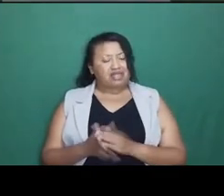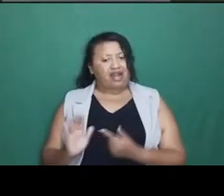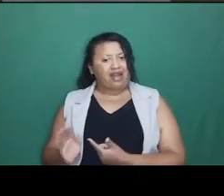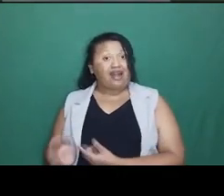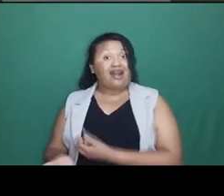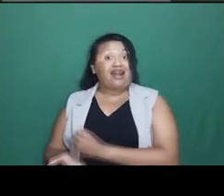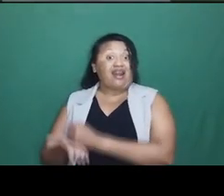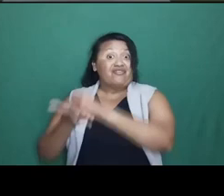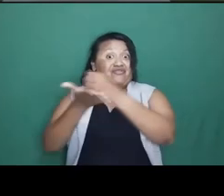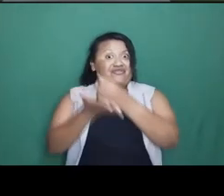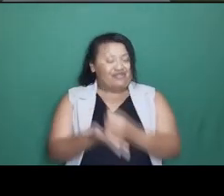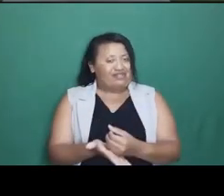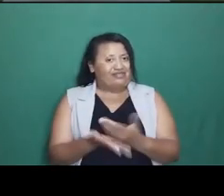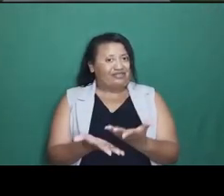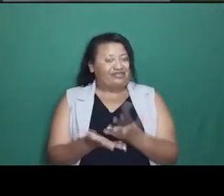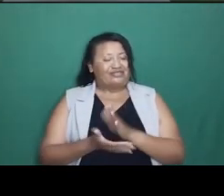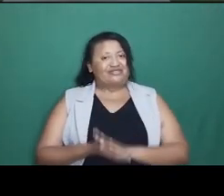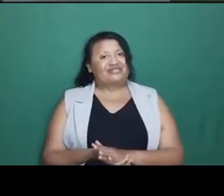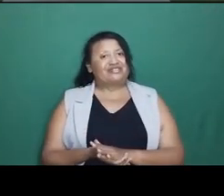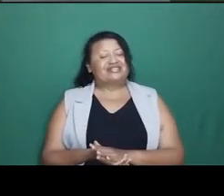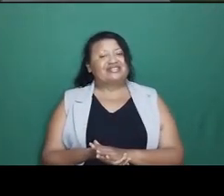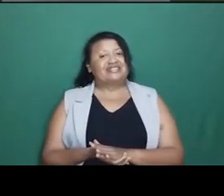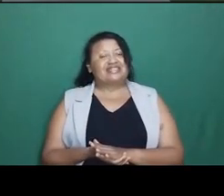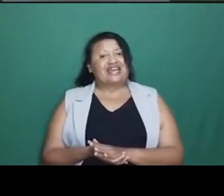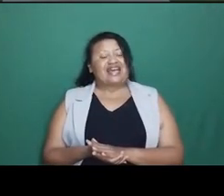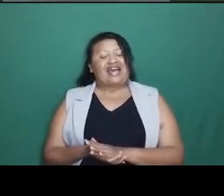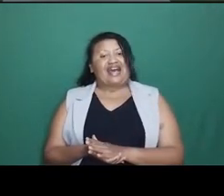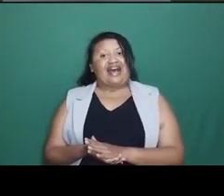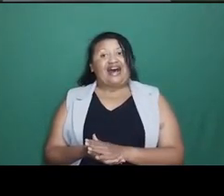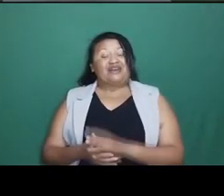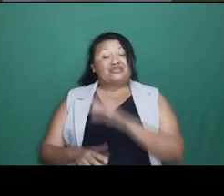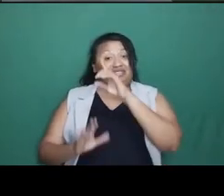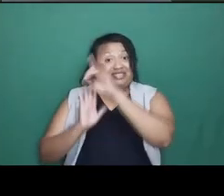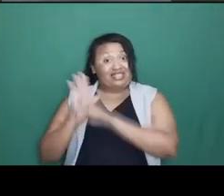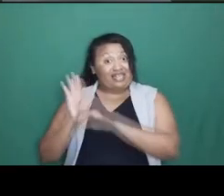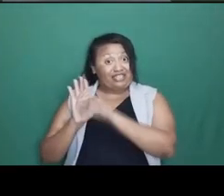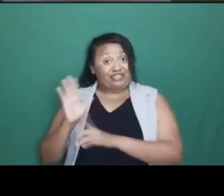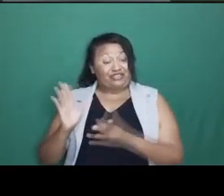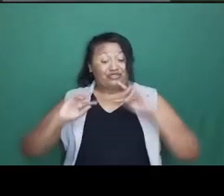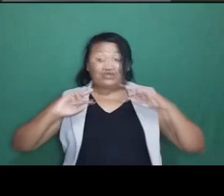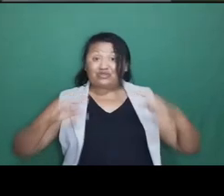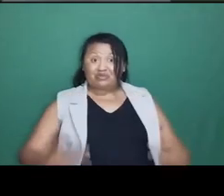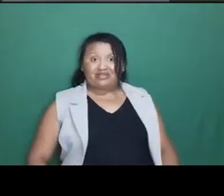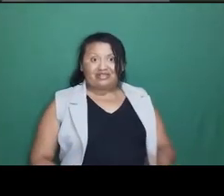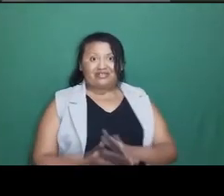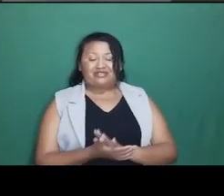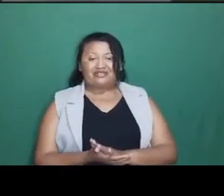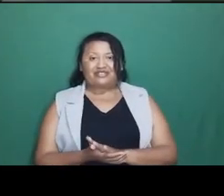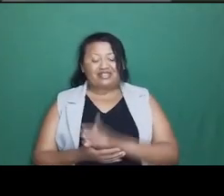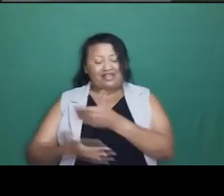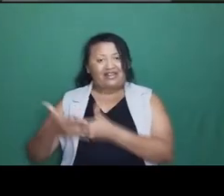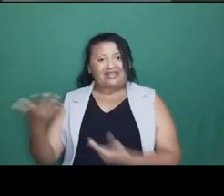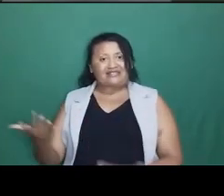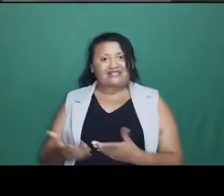universal dos direitos dos homens né dos Direitos Humanos rasgada na cabeça e em volta